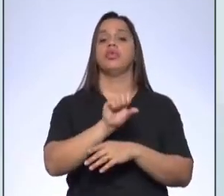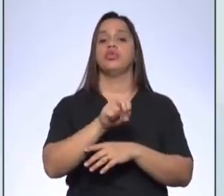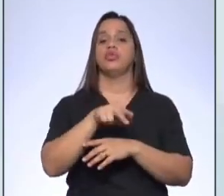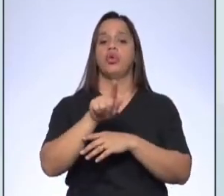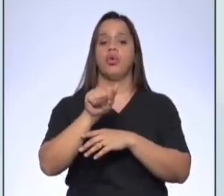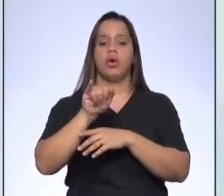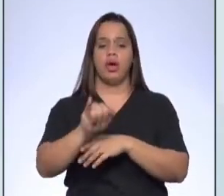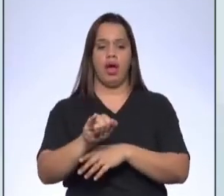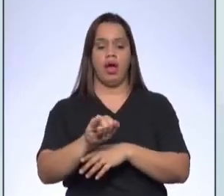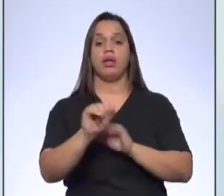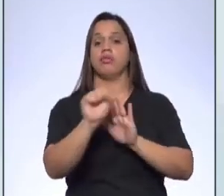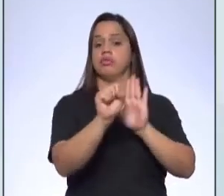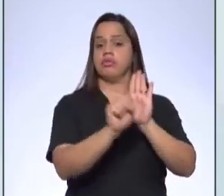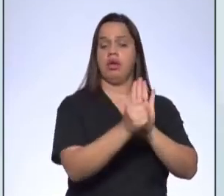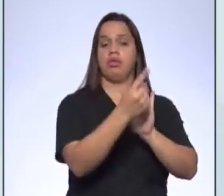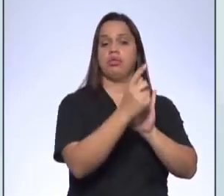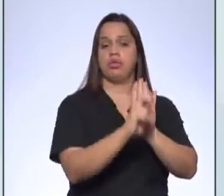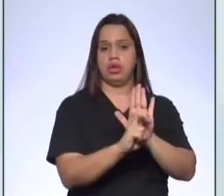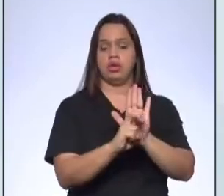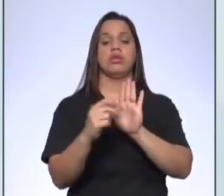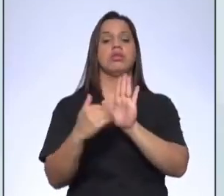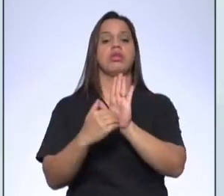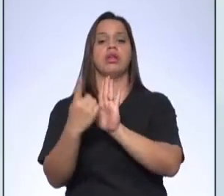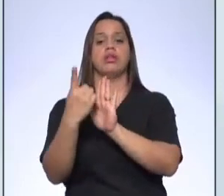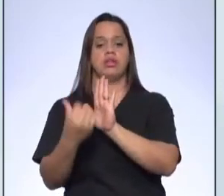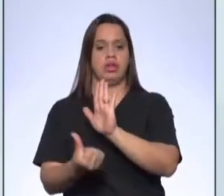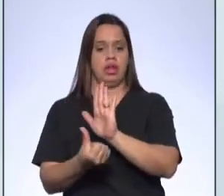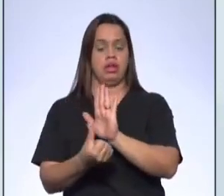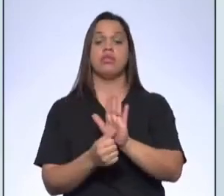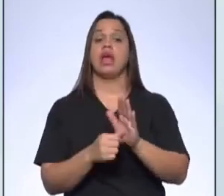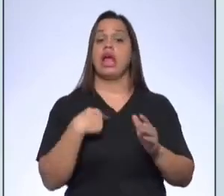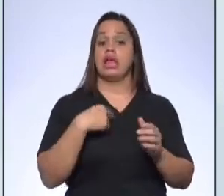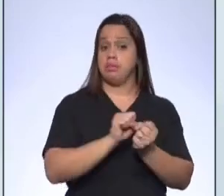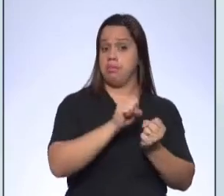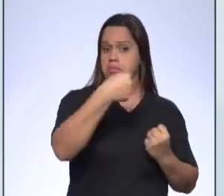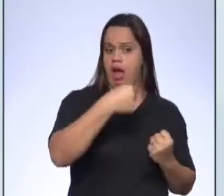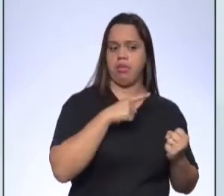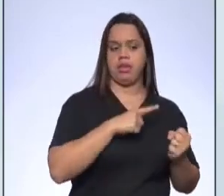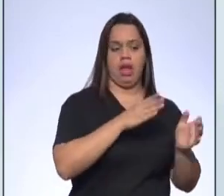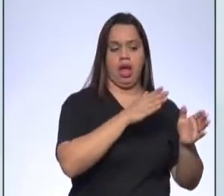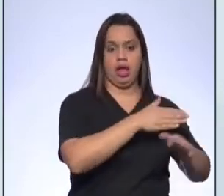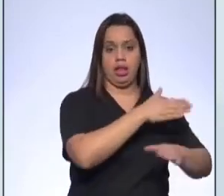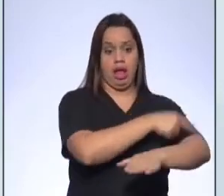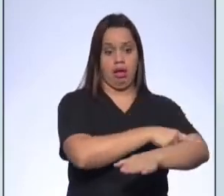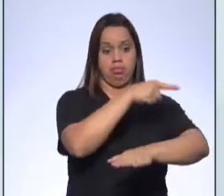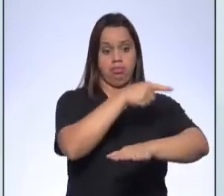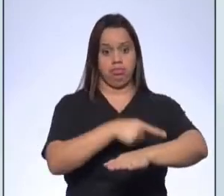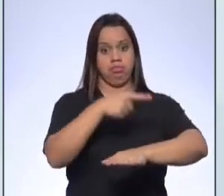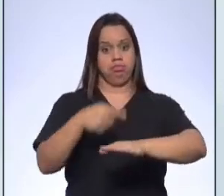claro, produzido de uma maneira cronológica, nós temos